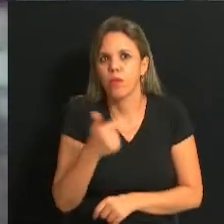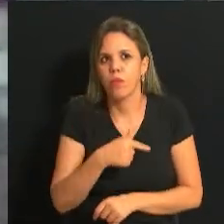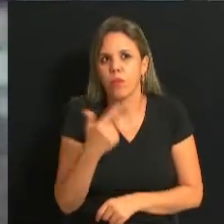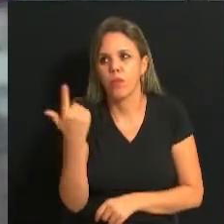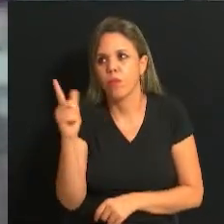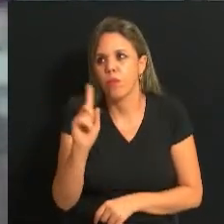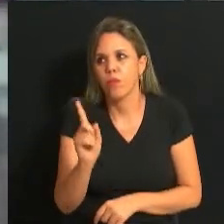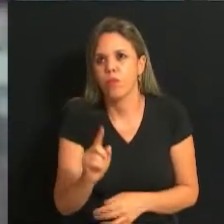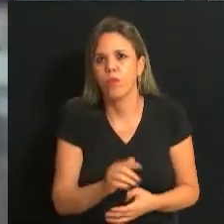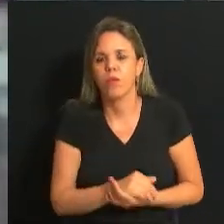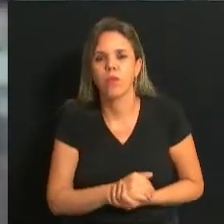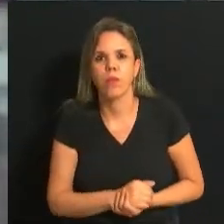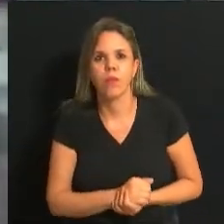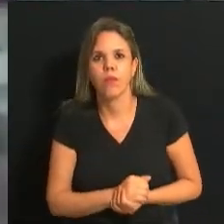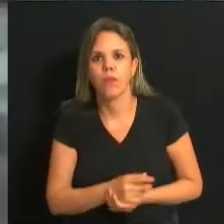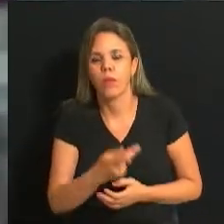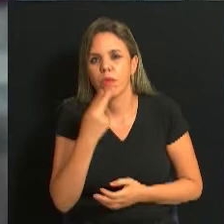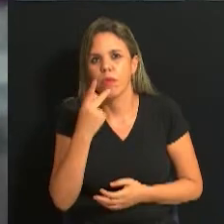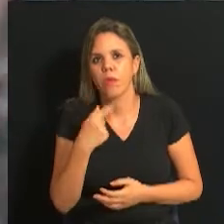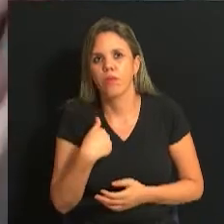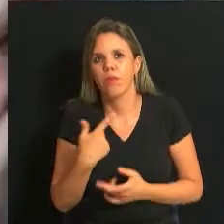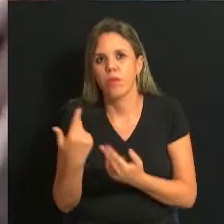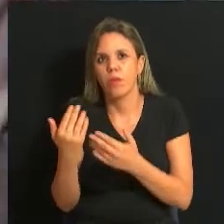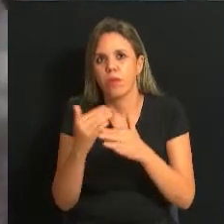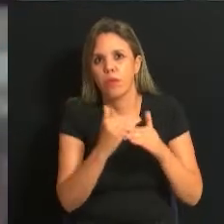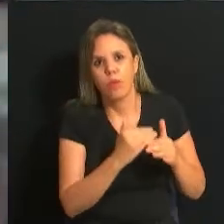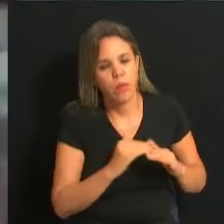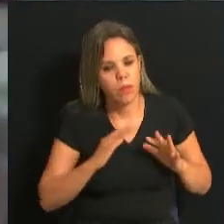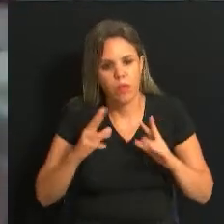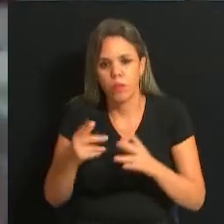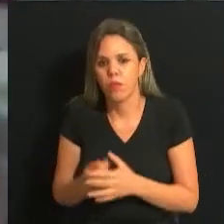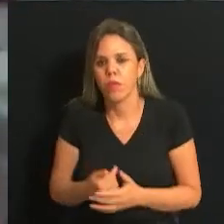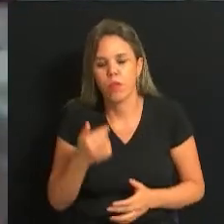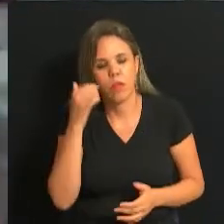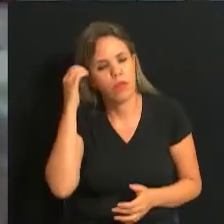outro. Ela fala no que eu sou igual a todo mundo.